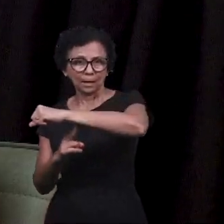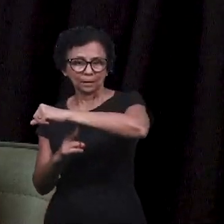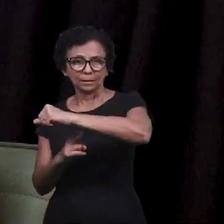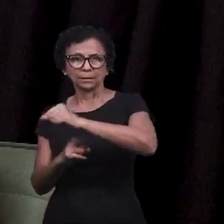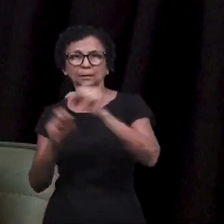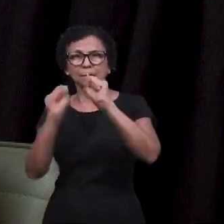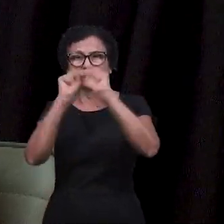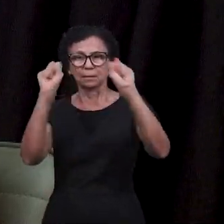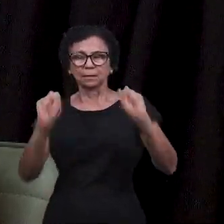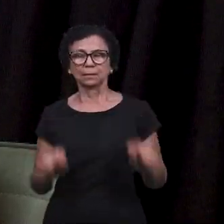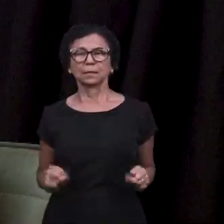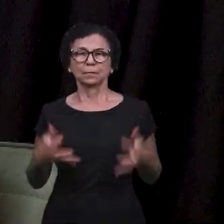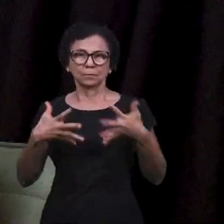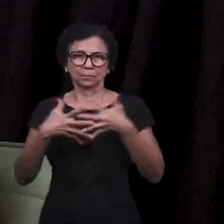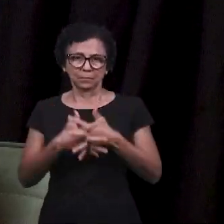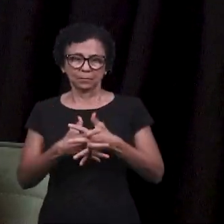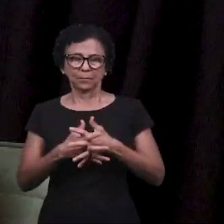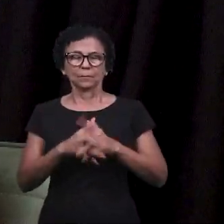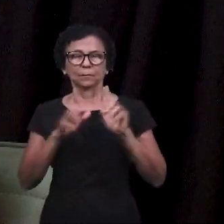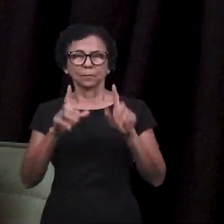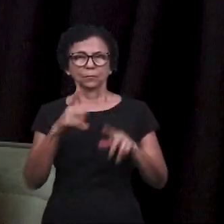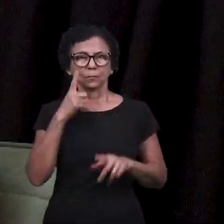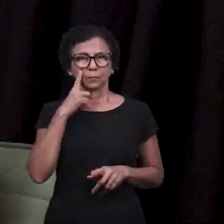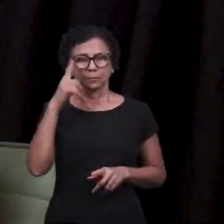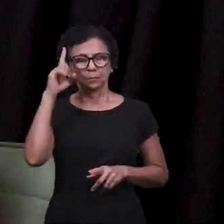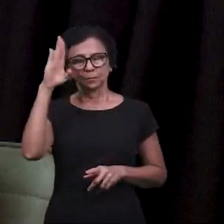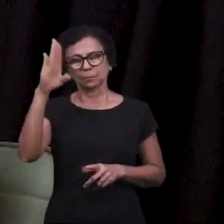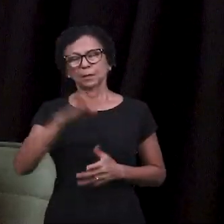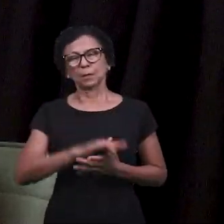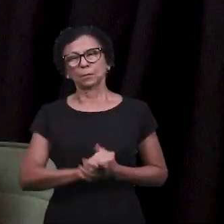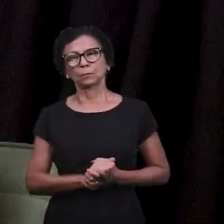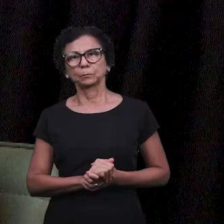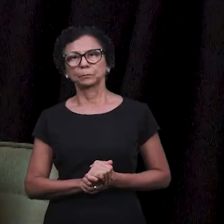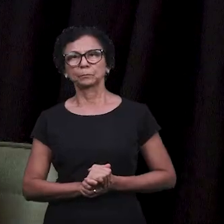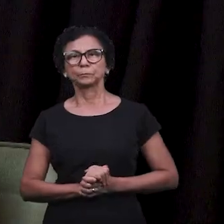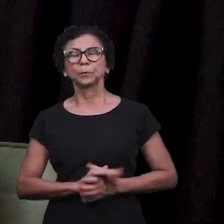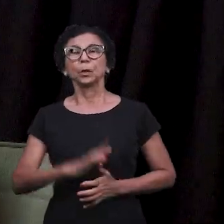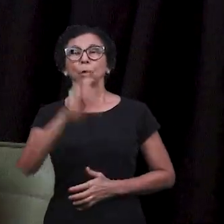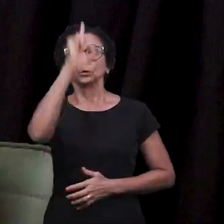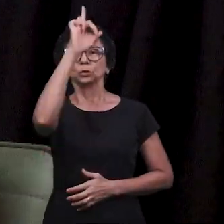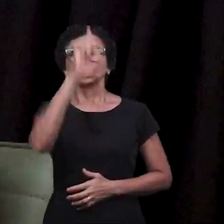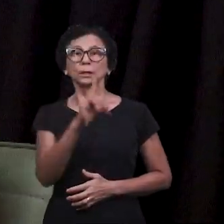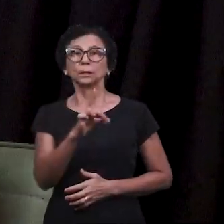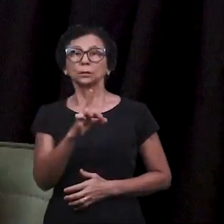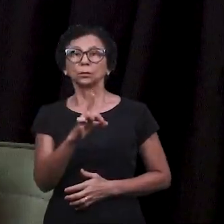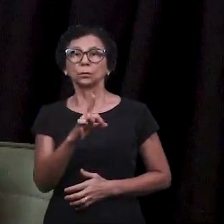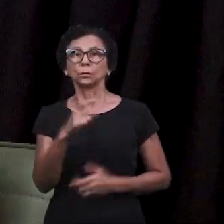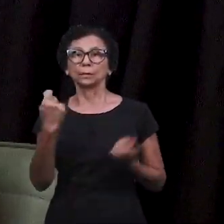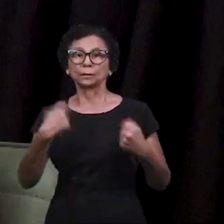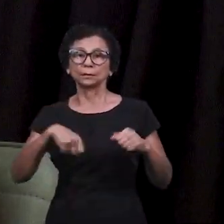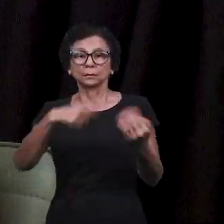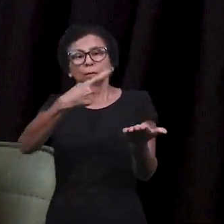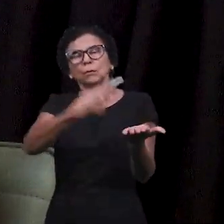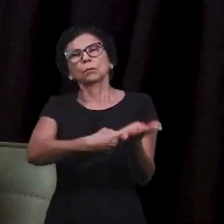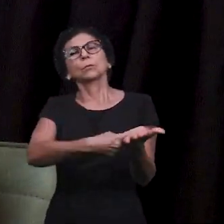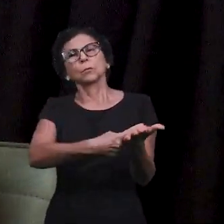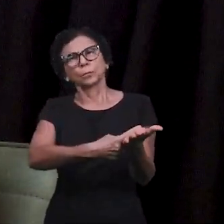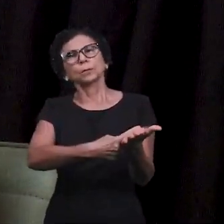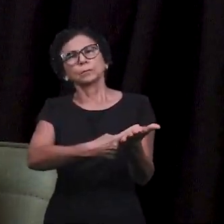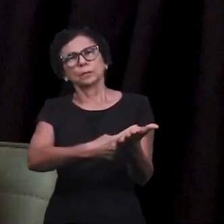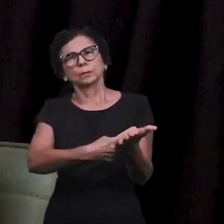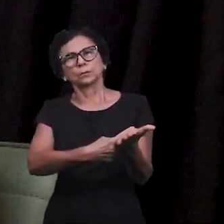aqui de elementos essenciais. Por exemplo, compromisso da alta direção. É fundamental, é um pilar